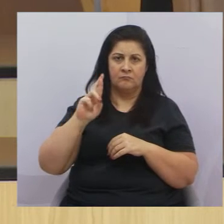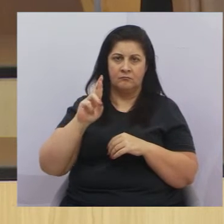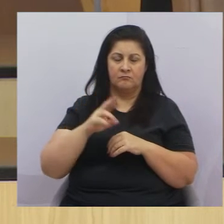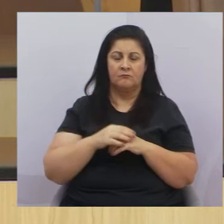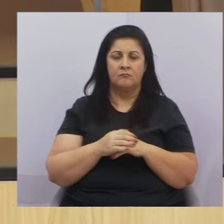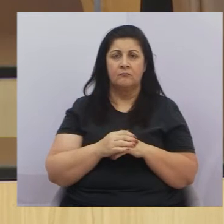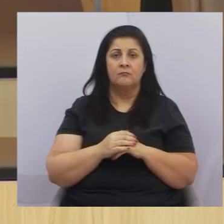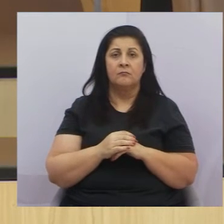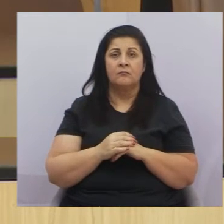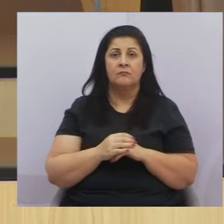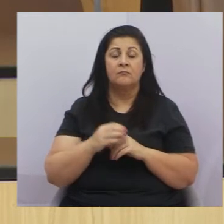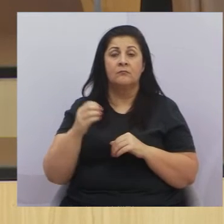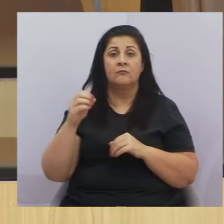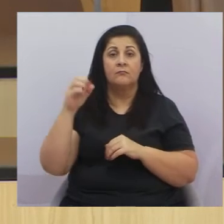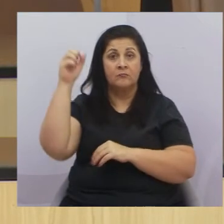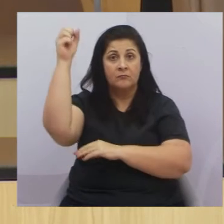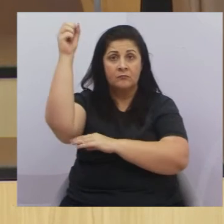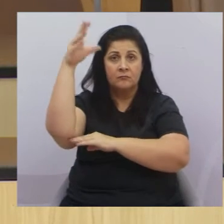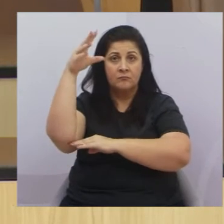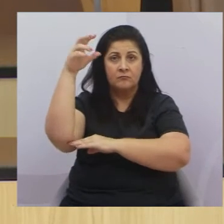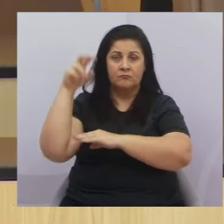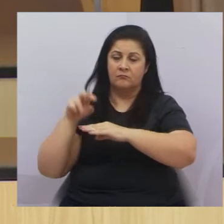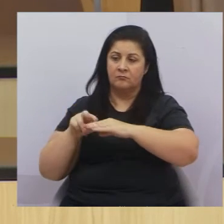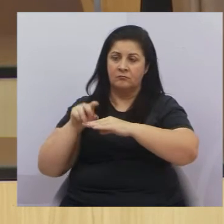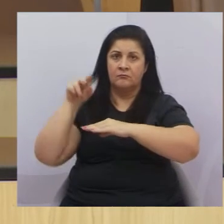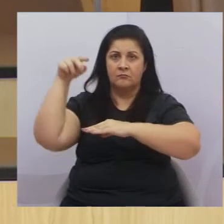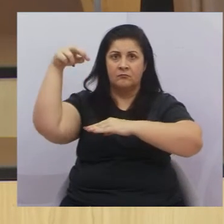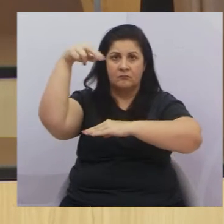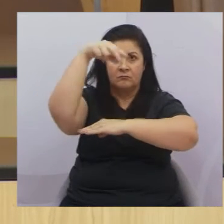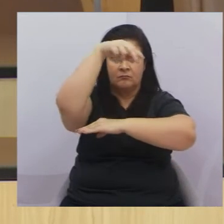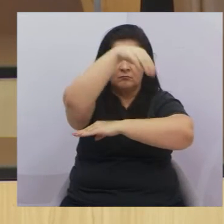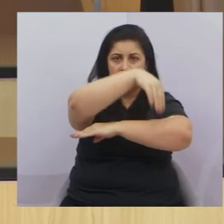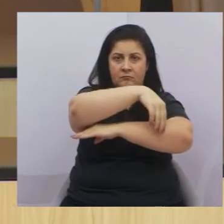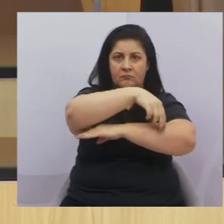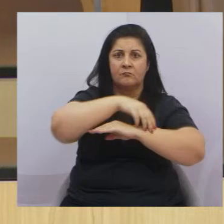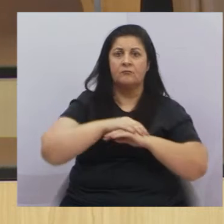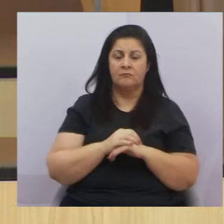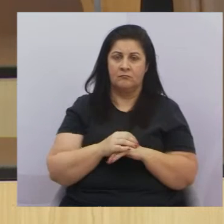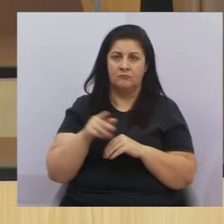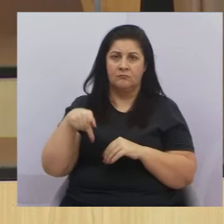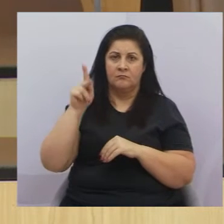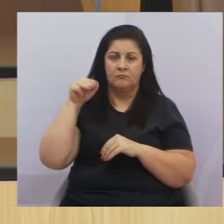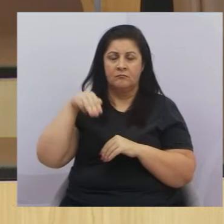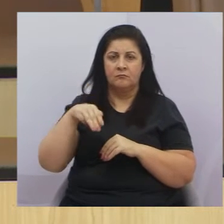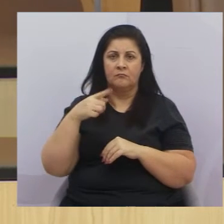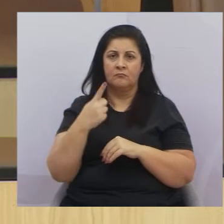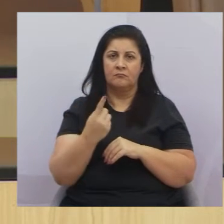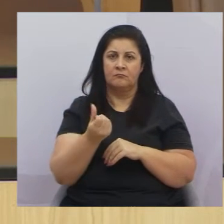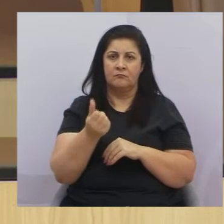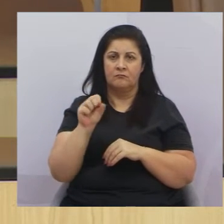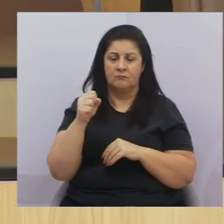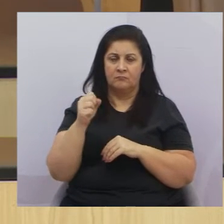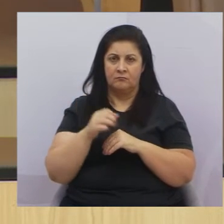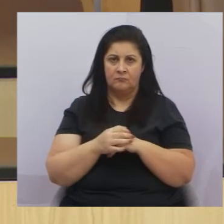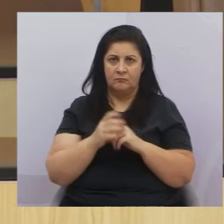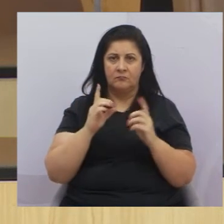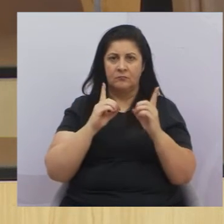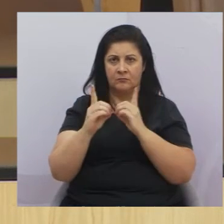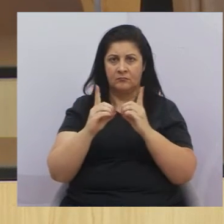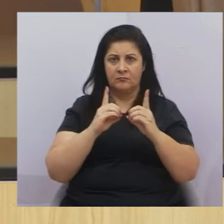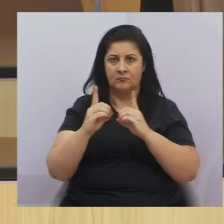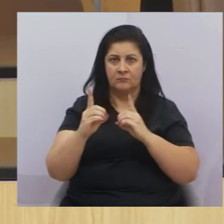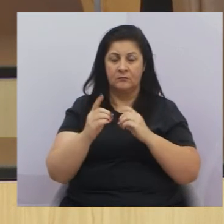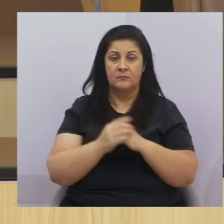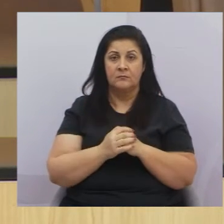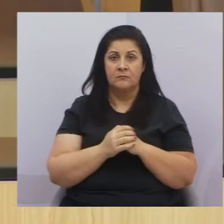a colocação de iluminação na passarela localizada na altura do KM 168, da Via Dutra,